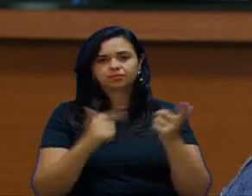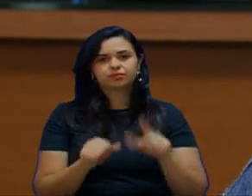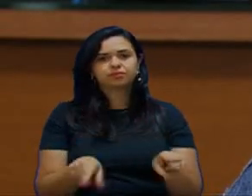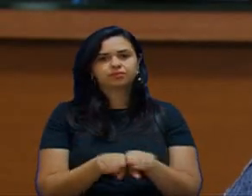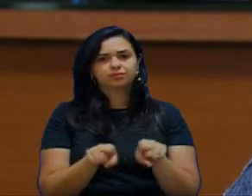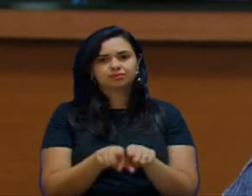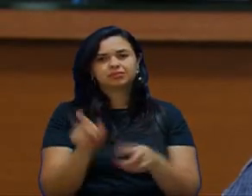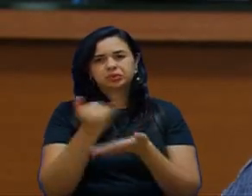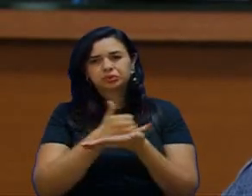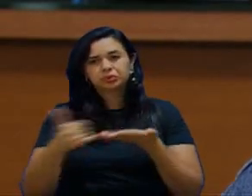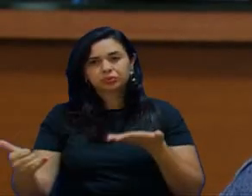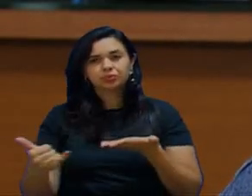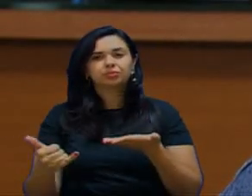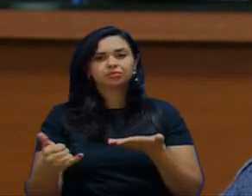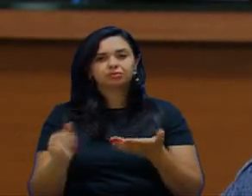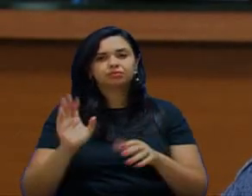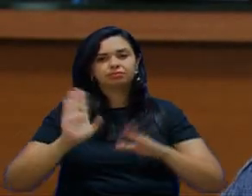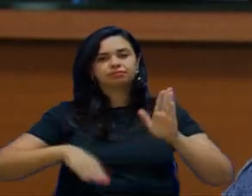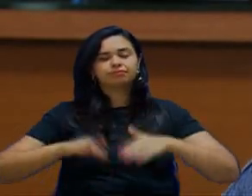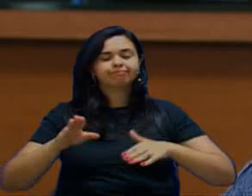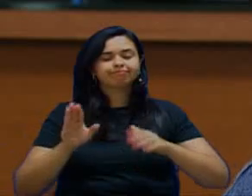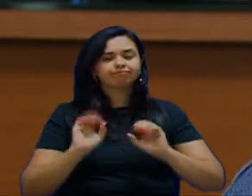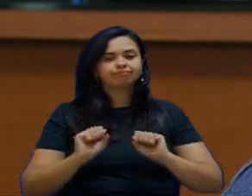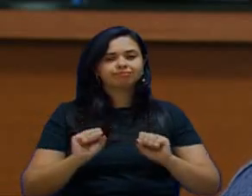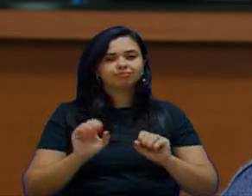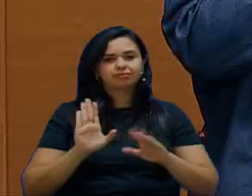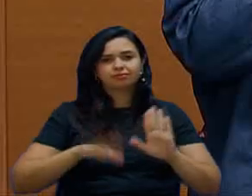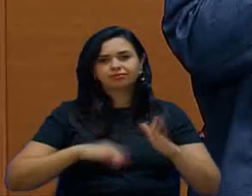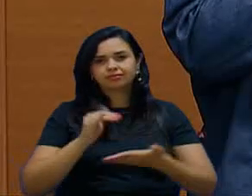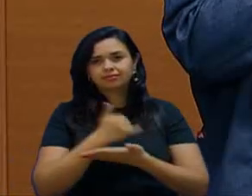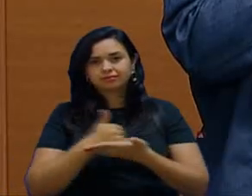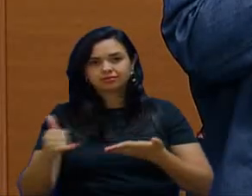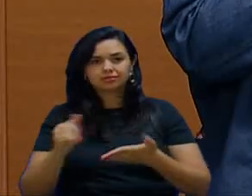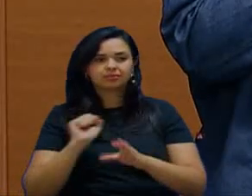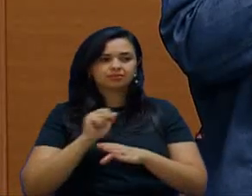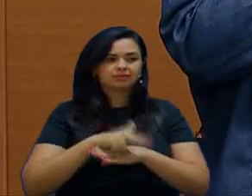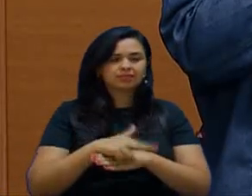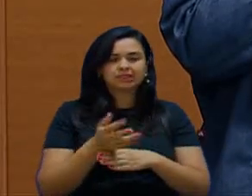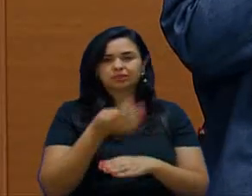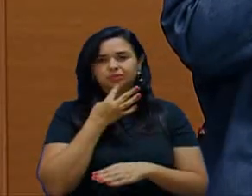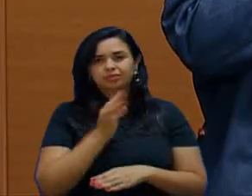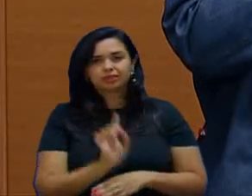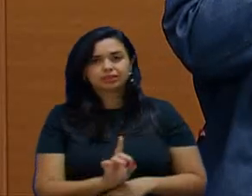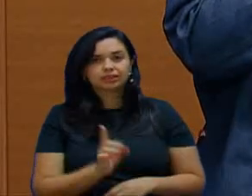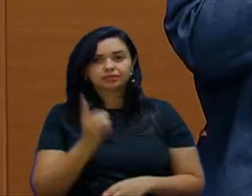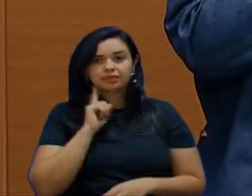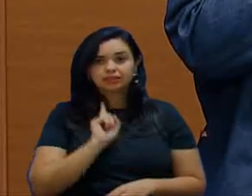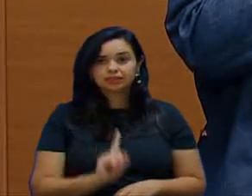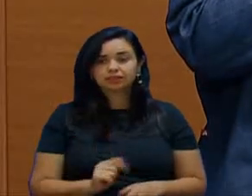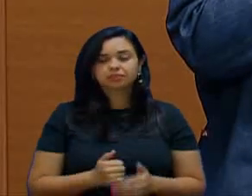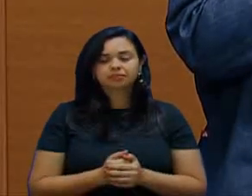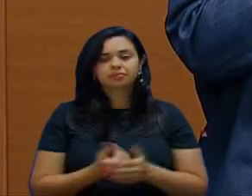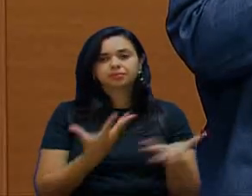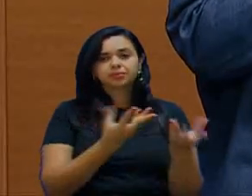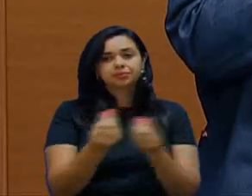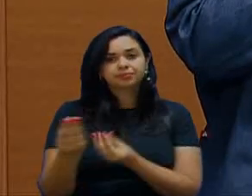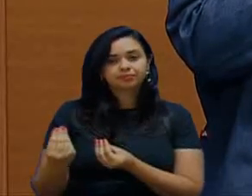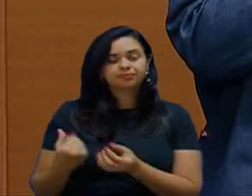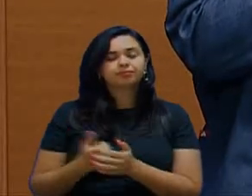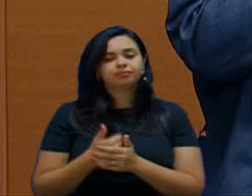droga, porque a gente sabe que muitos entram assim sem ter esse conhecimento do que se trata. Então a gente faz um trabalho